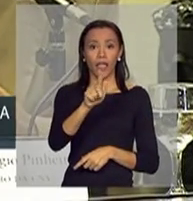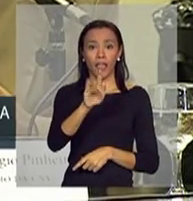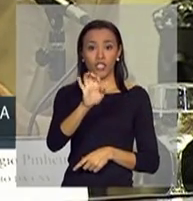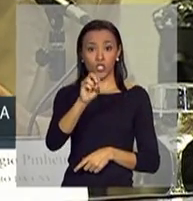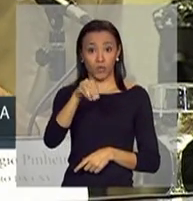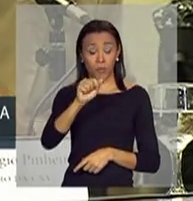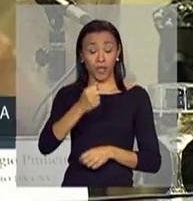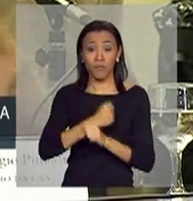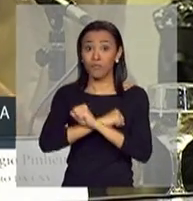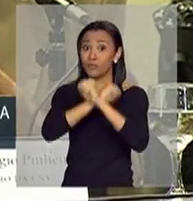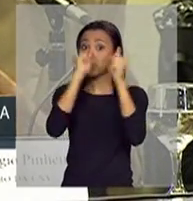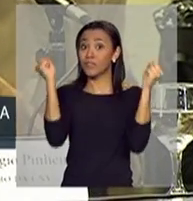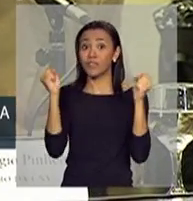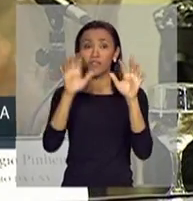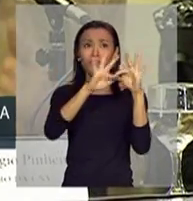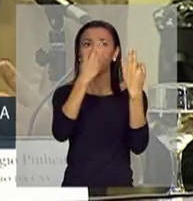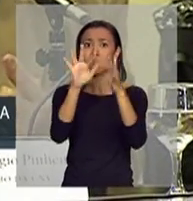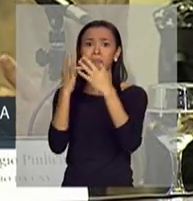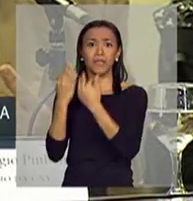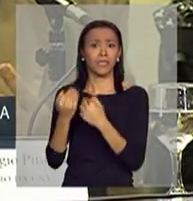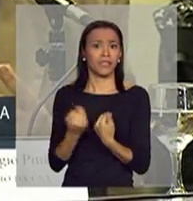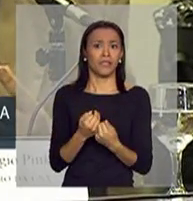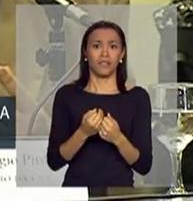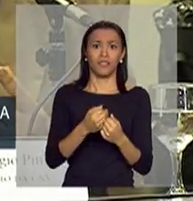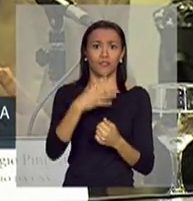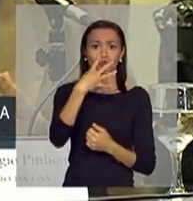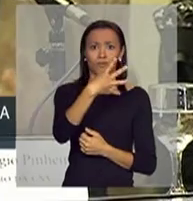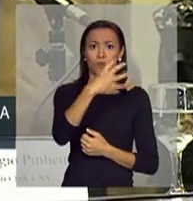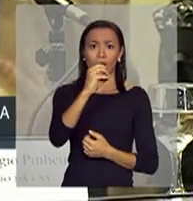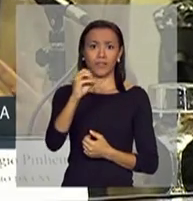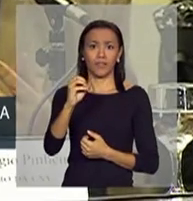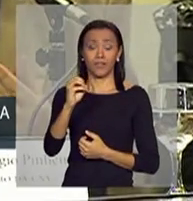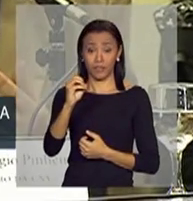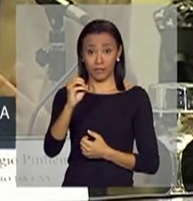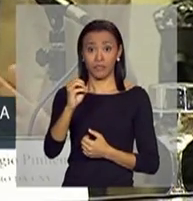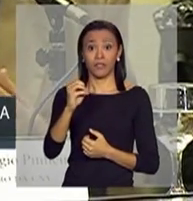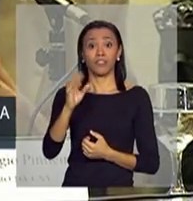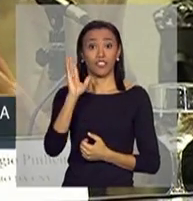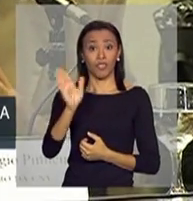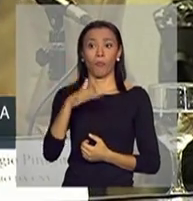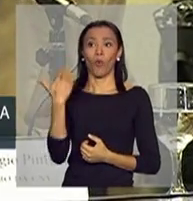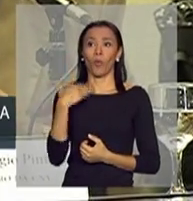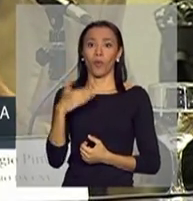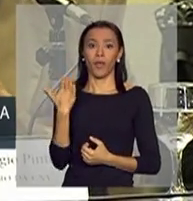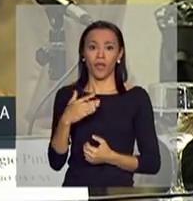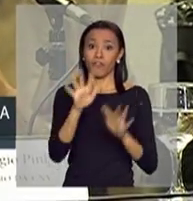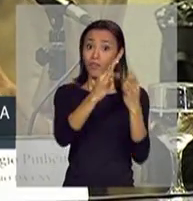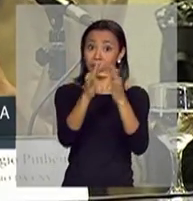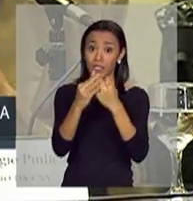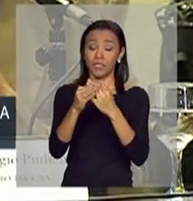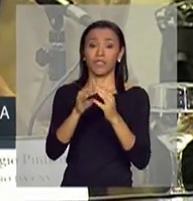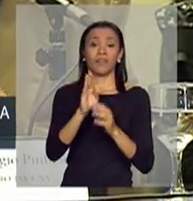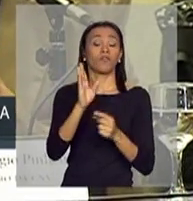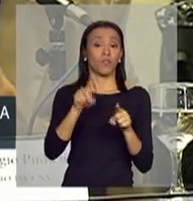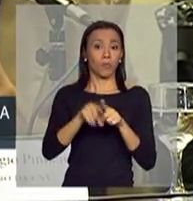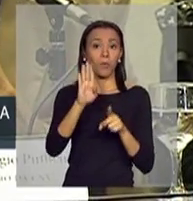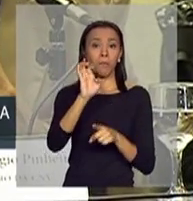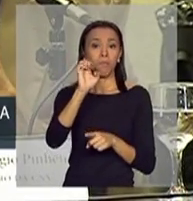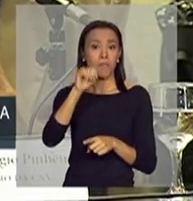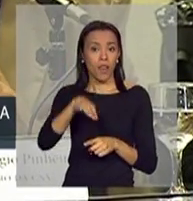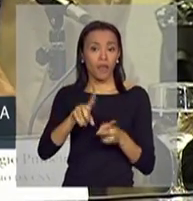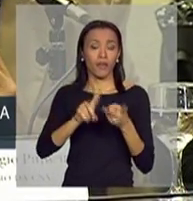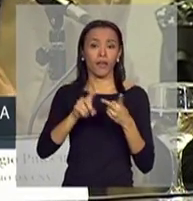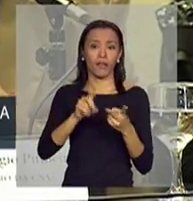Brasília familiares dos 400 mortos desaparecidos, que nós vamos ter reunião em Belém, Recife, São